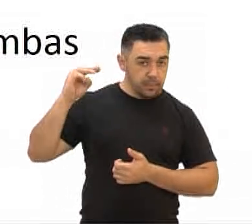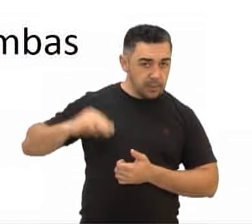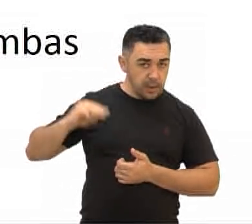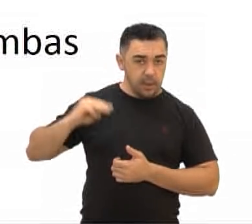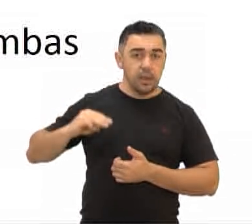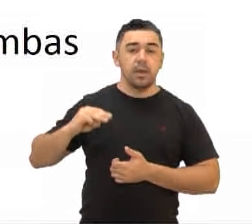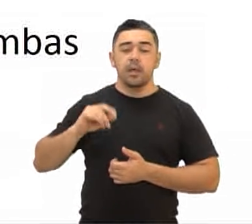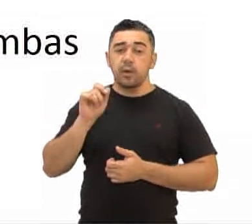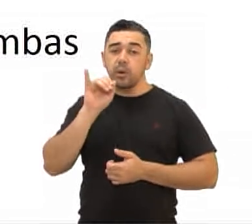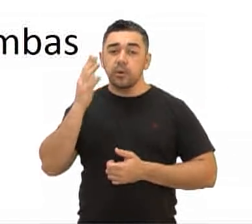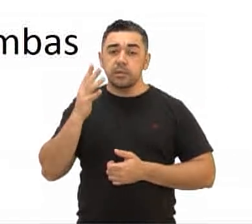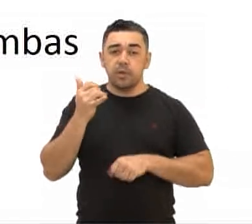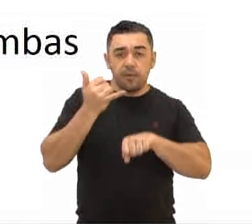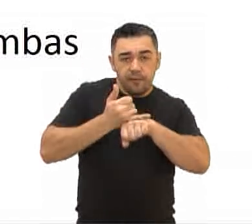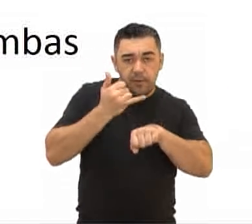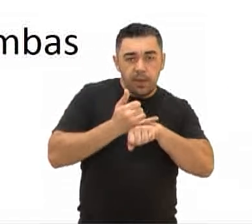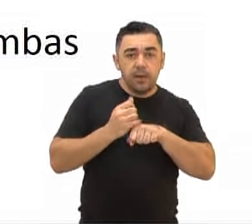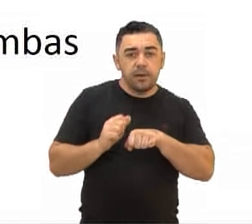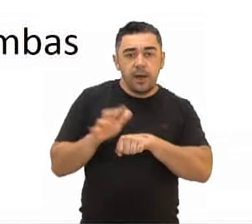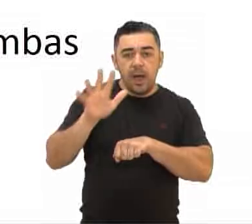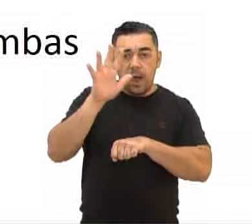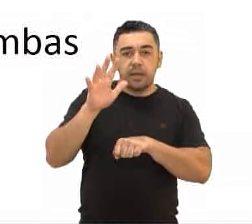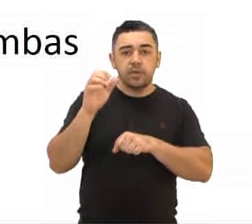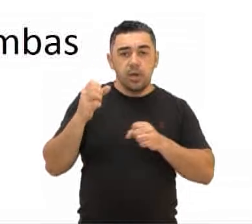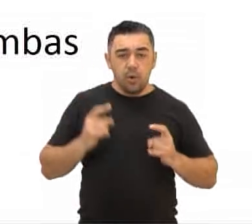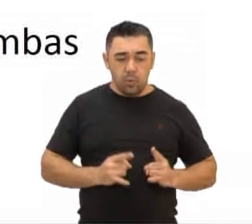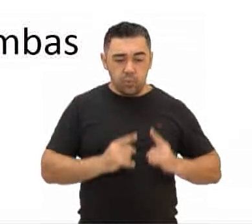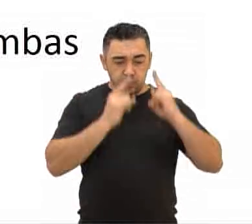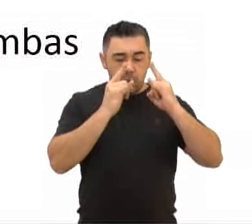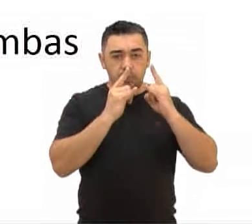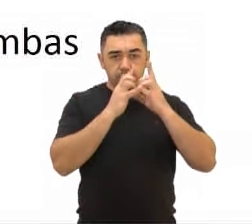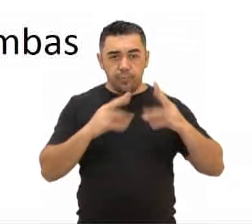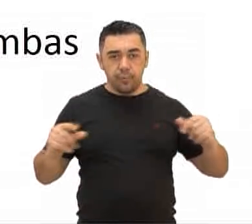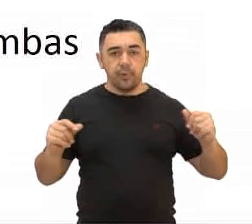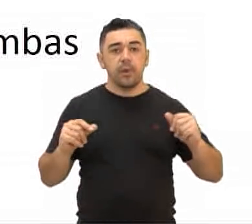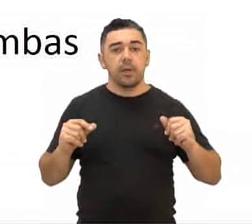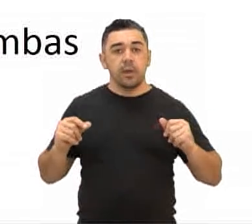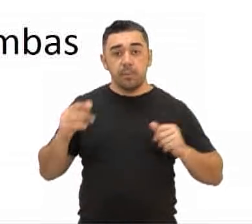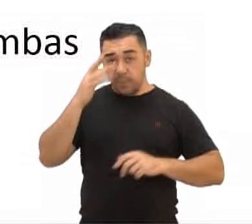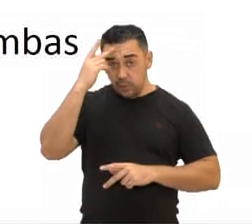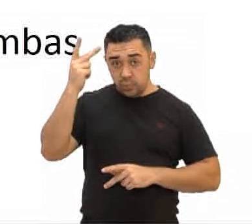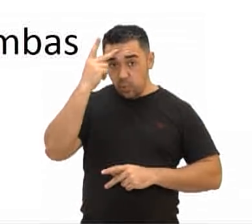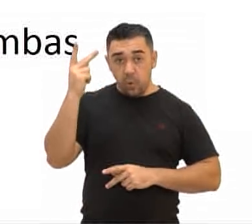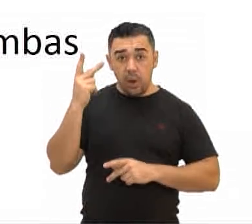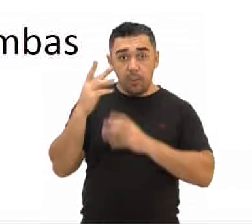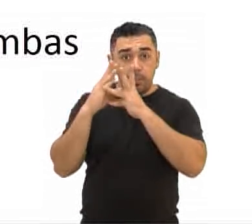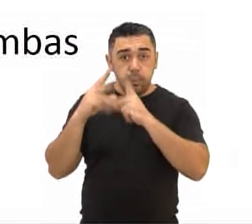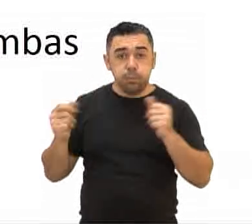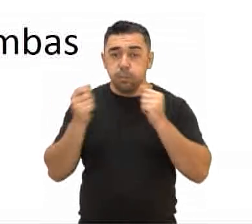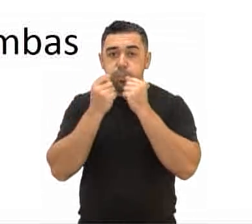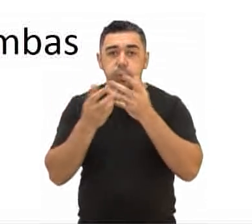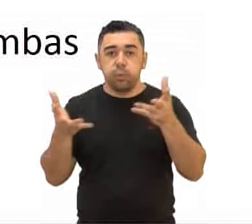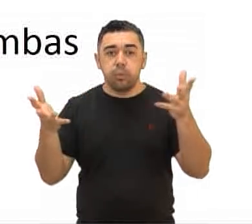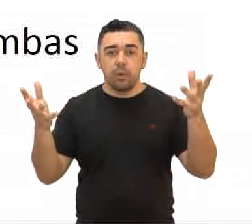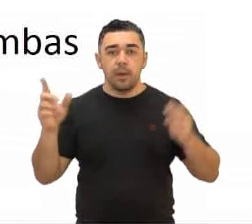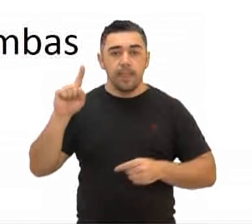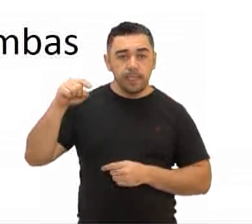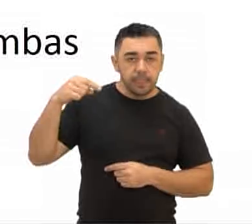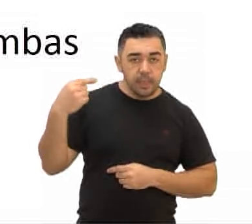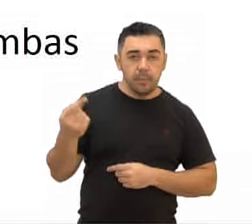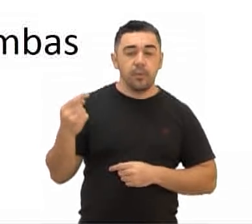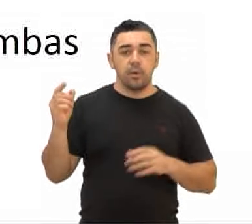gases, construções em pó e seres humanos em cinzas. Depois do calor, vento